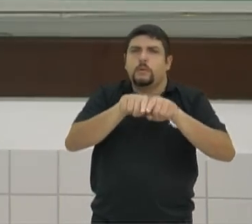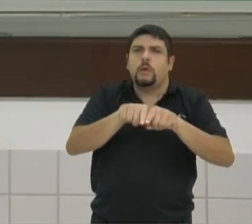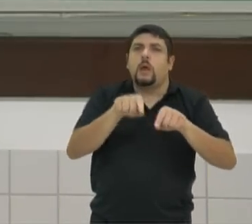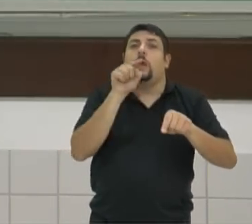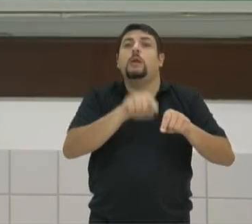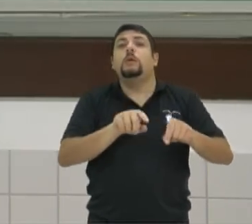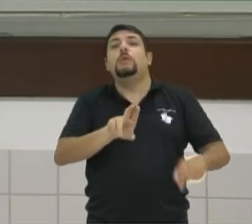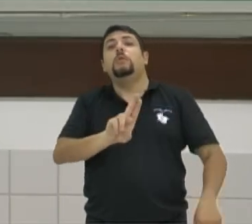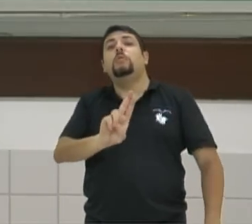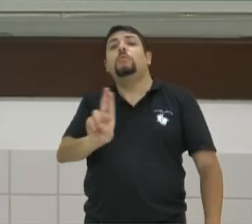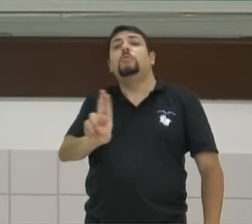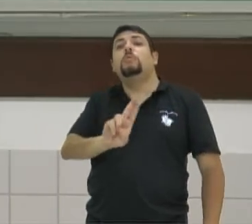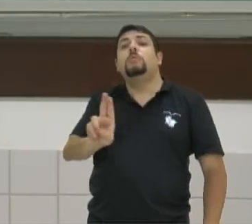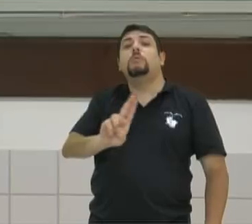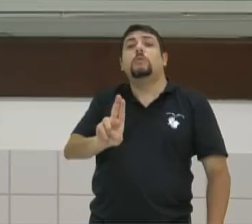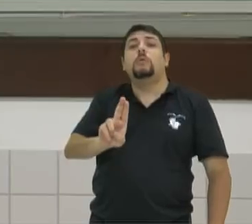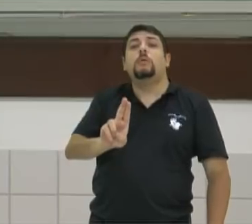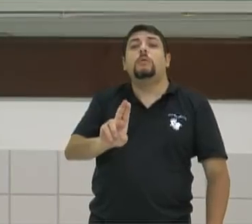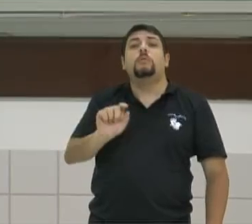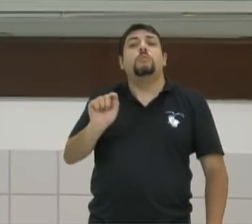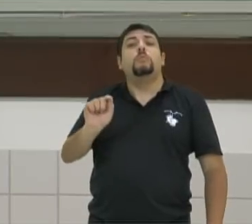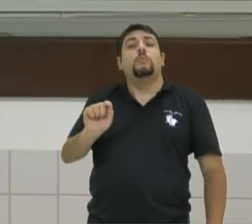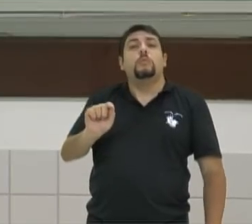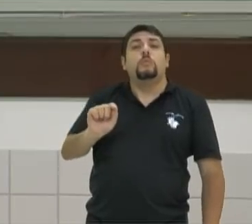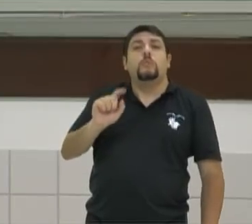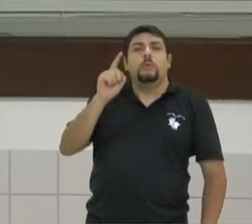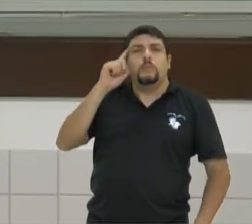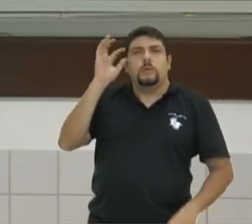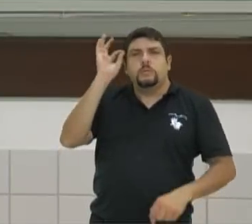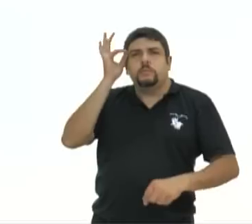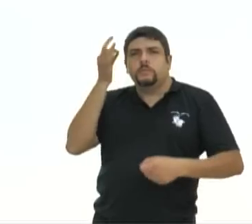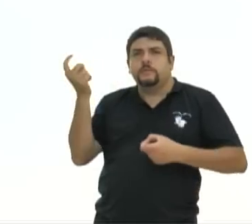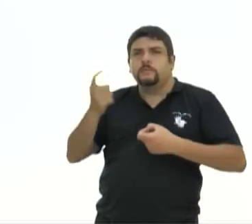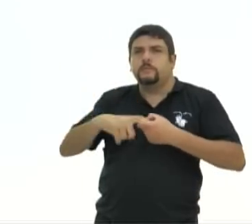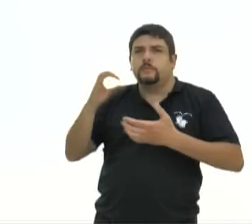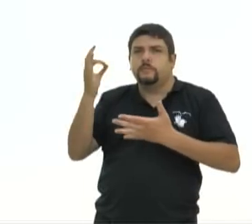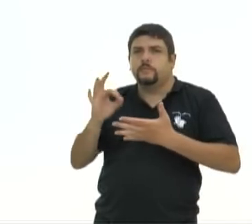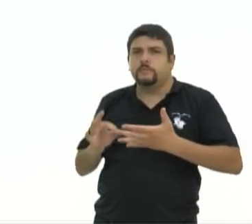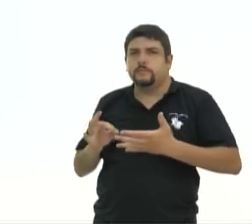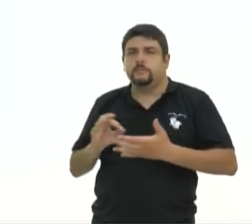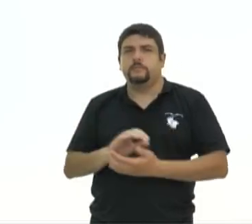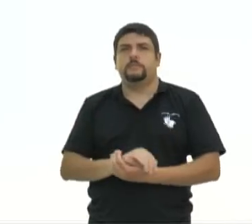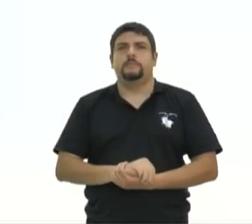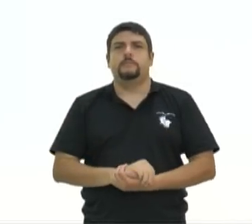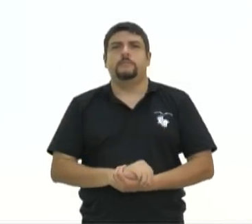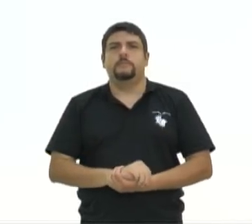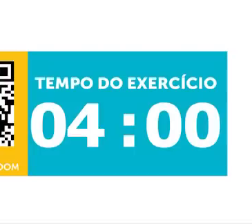ou o quê? Pense um pouquinho e a gente já volta com a resposta desse exercício.